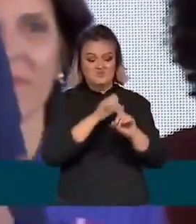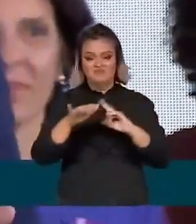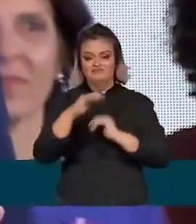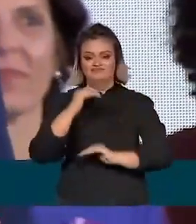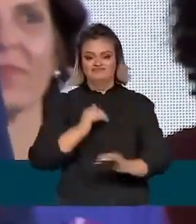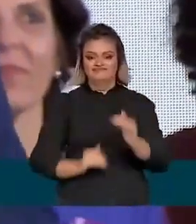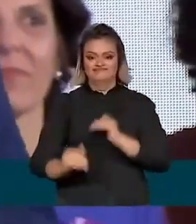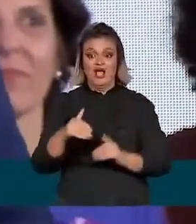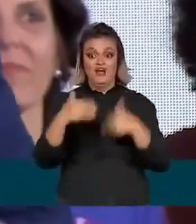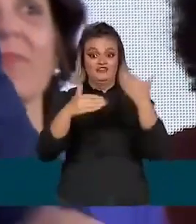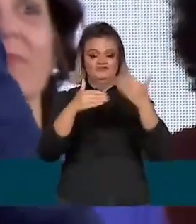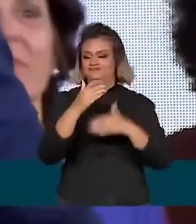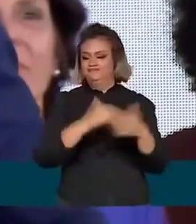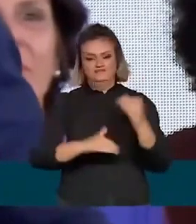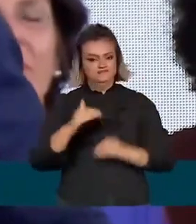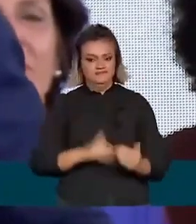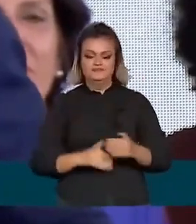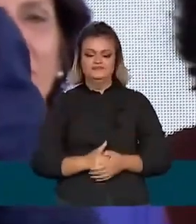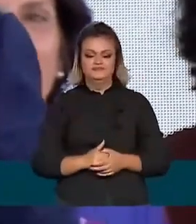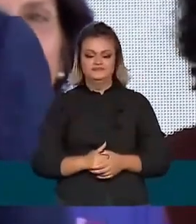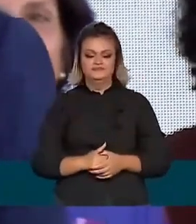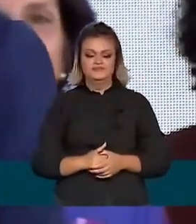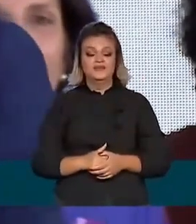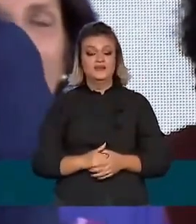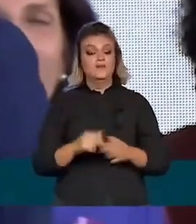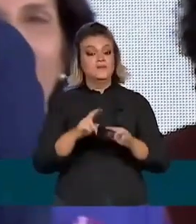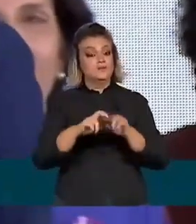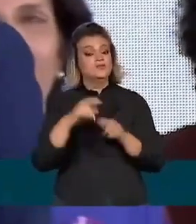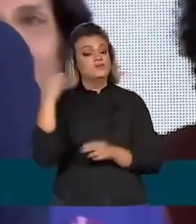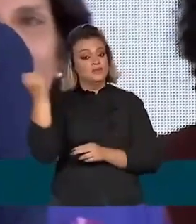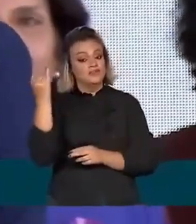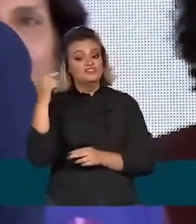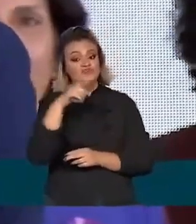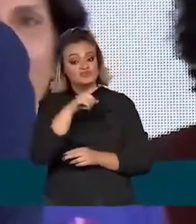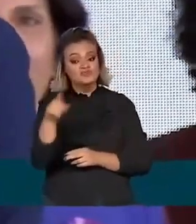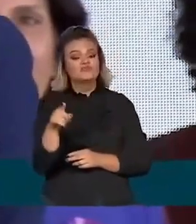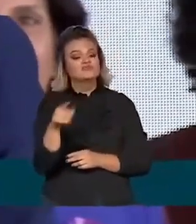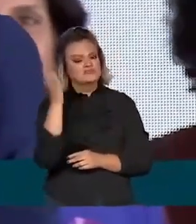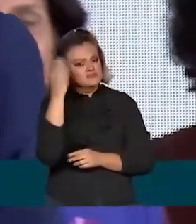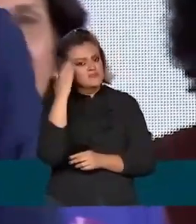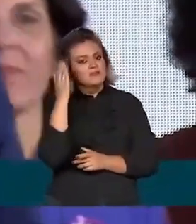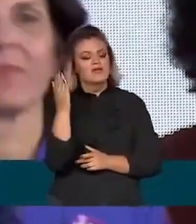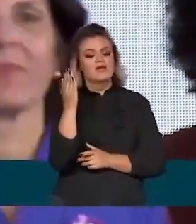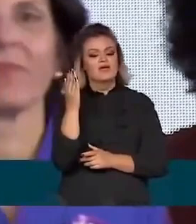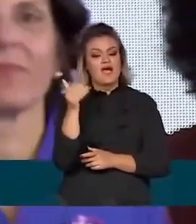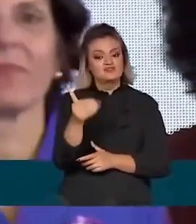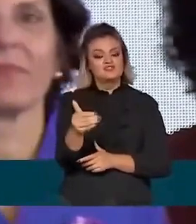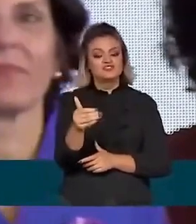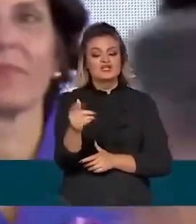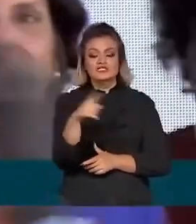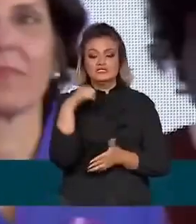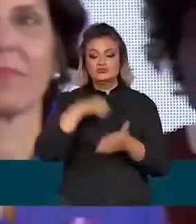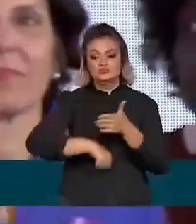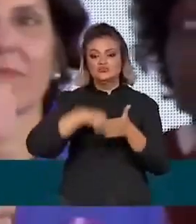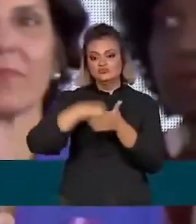os avanços sociais sofreram nesse país. Por isso é importante vocês estarem preparados. Que a gente tem que